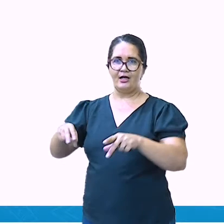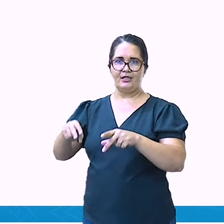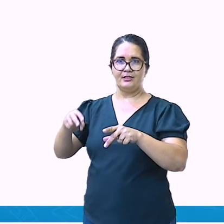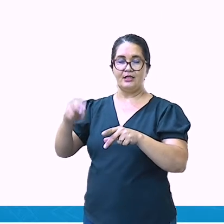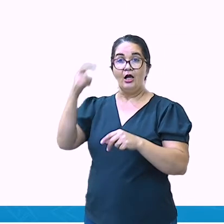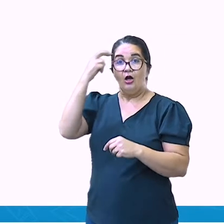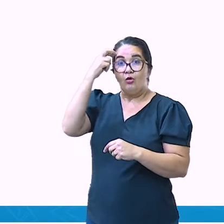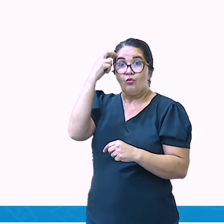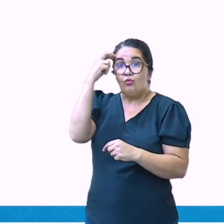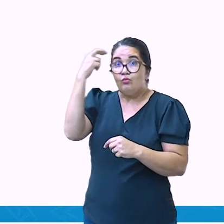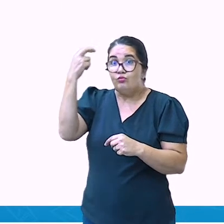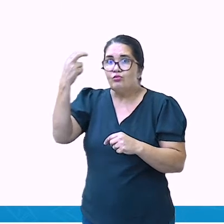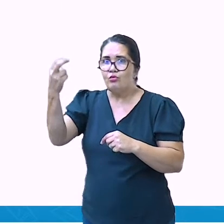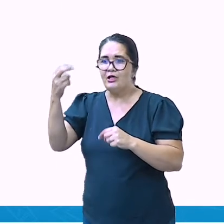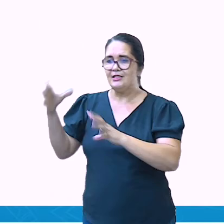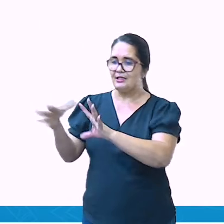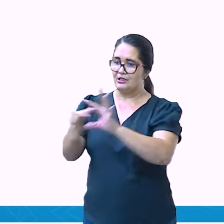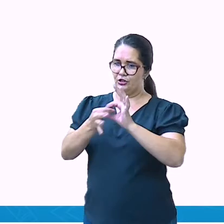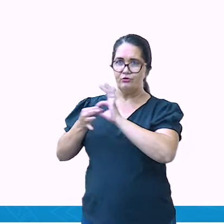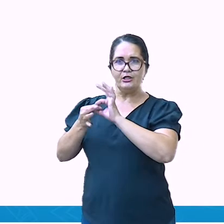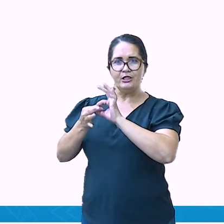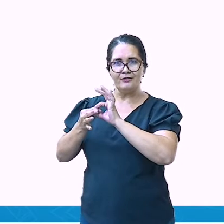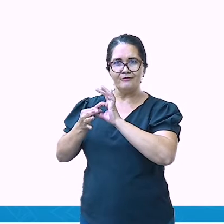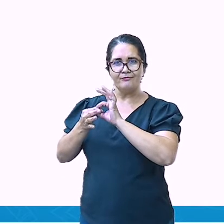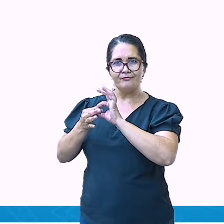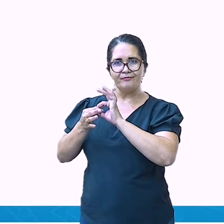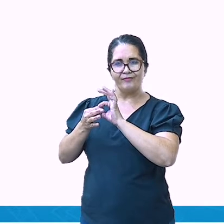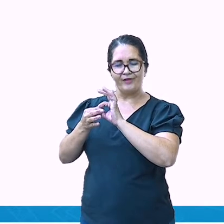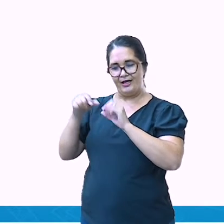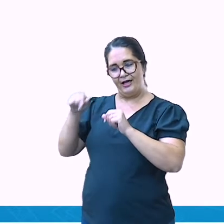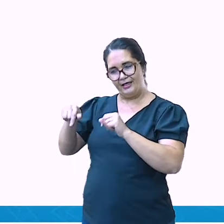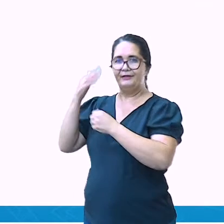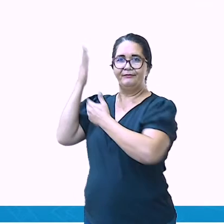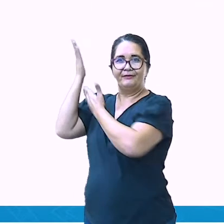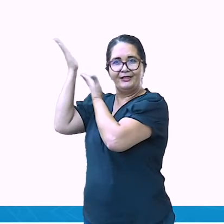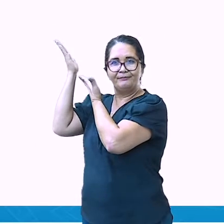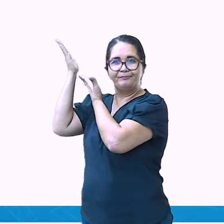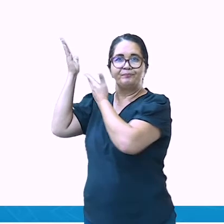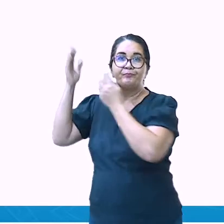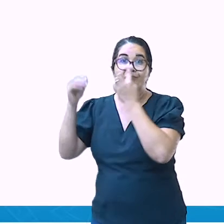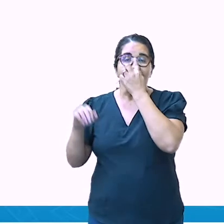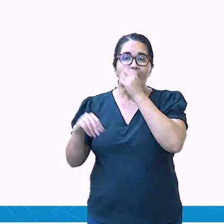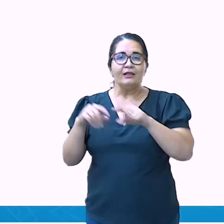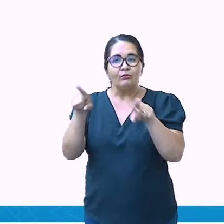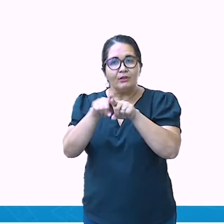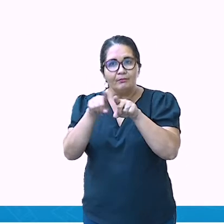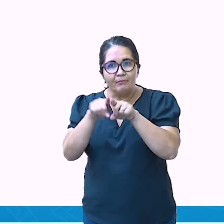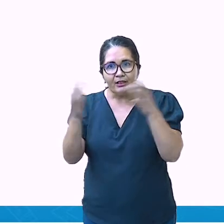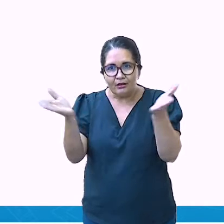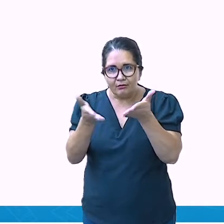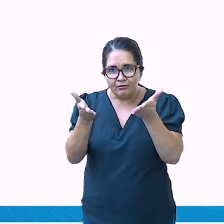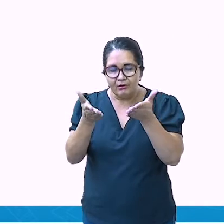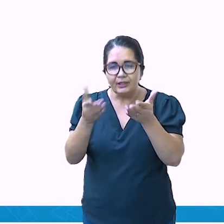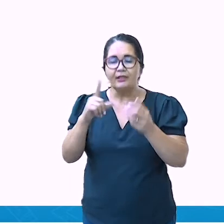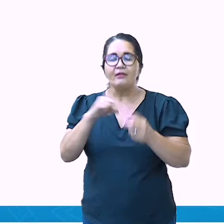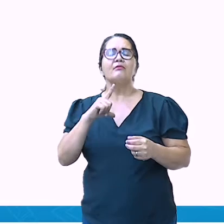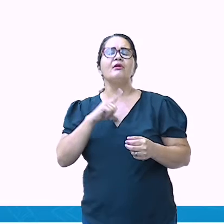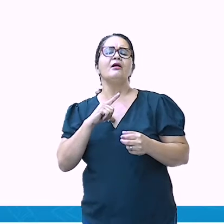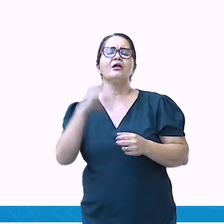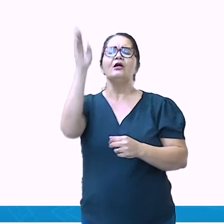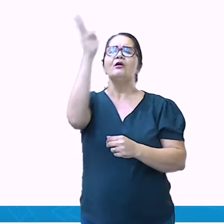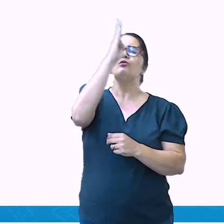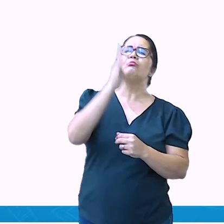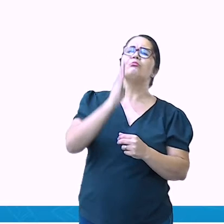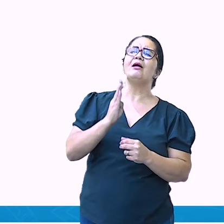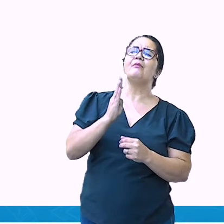Então, depois que temos essas regiões, nós temos agora os estados. E